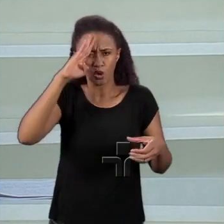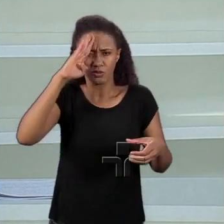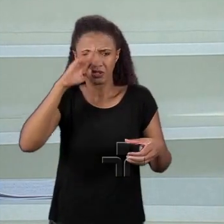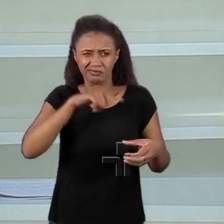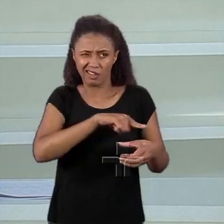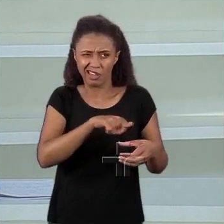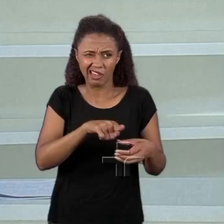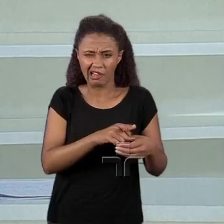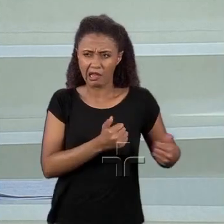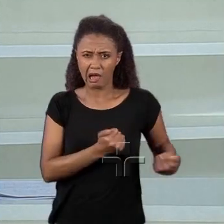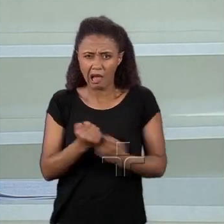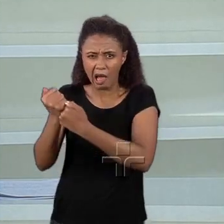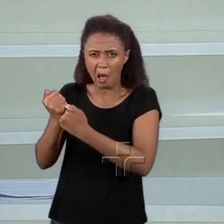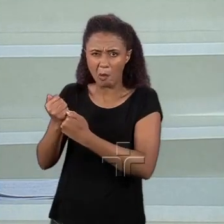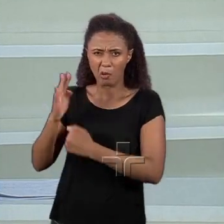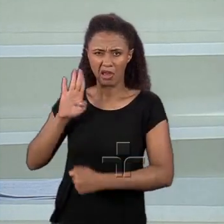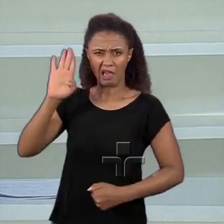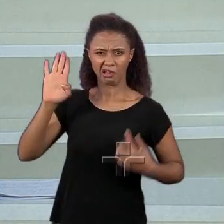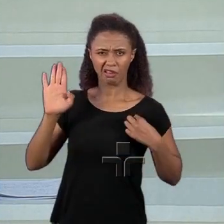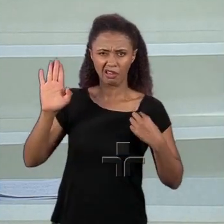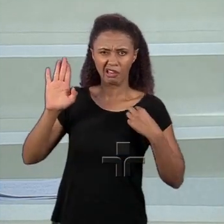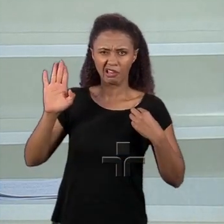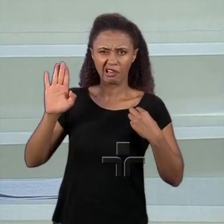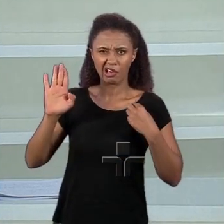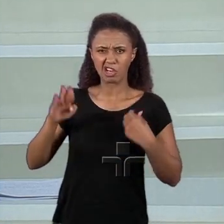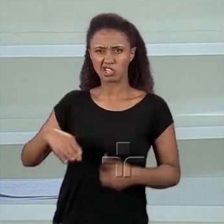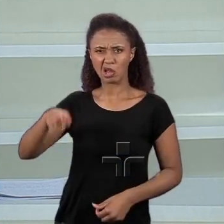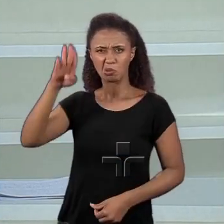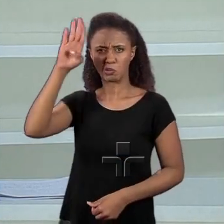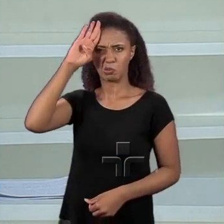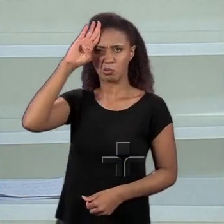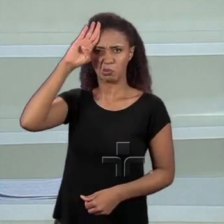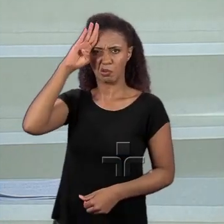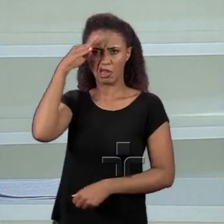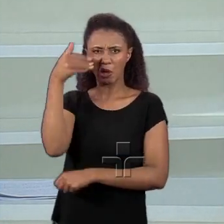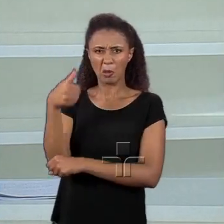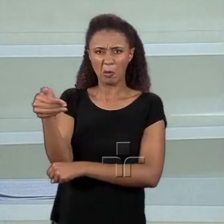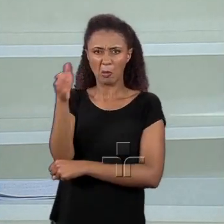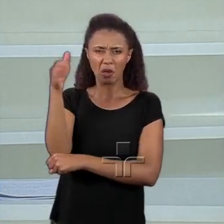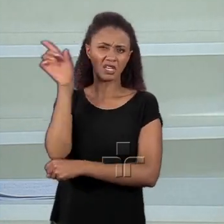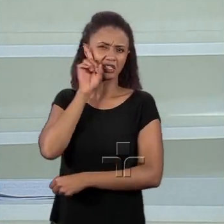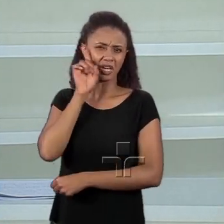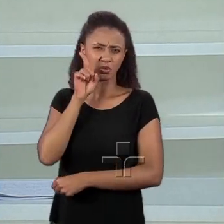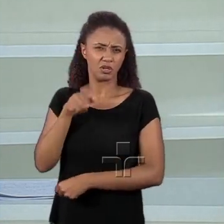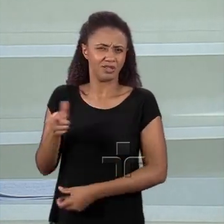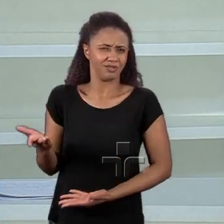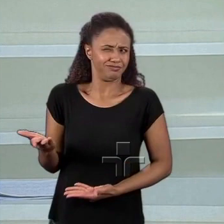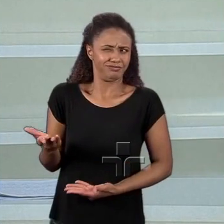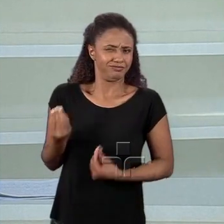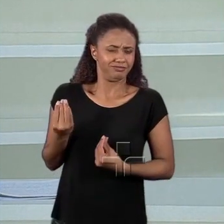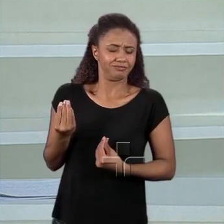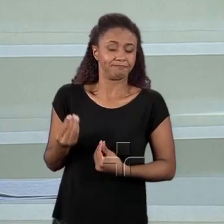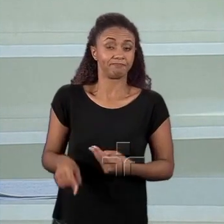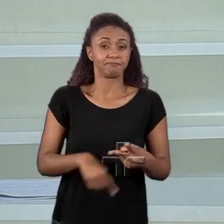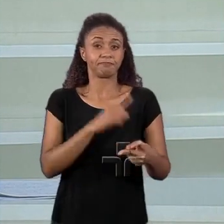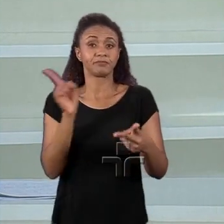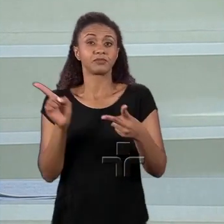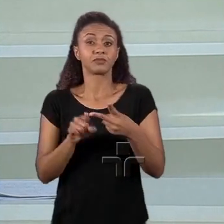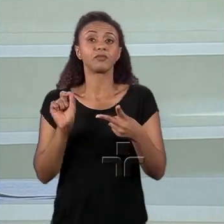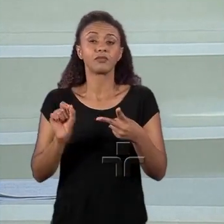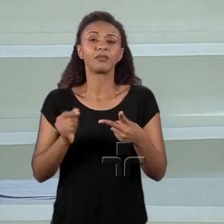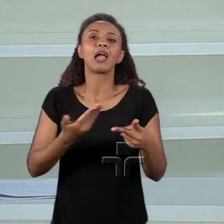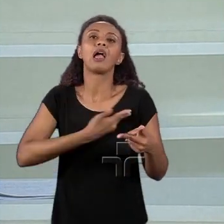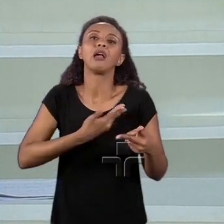apoiariam um candidato que bate continência para a bandeira americana. Número 2, quero dizer às minhas